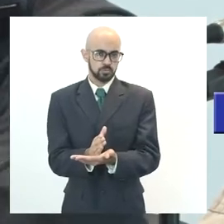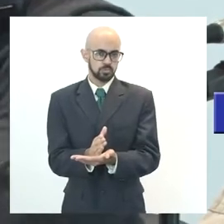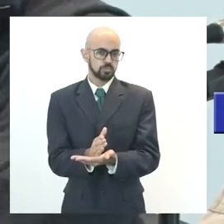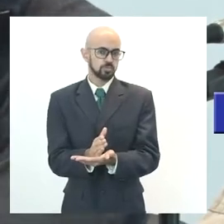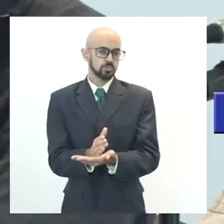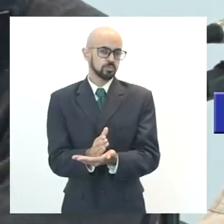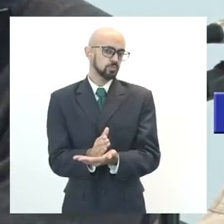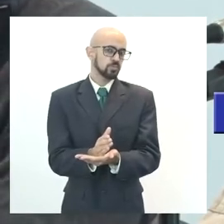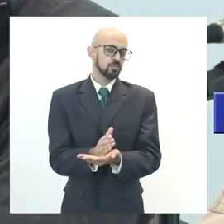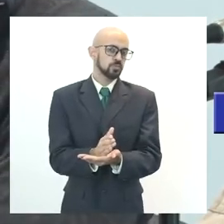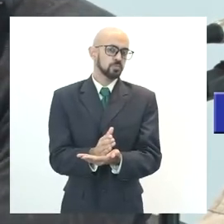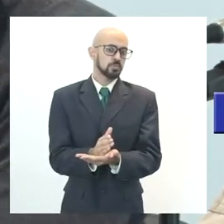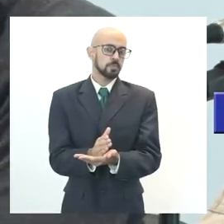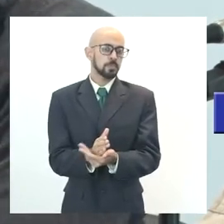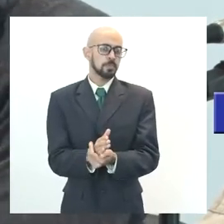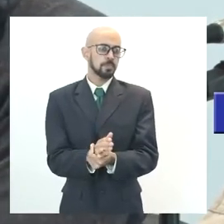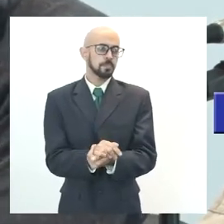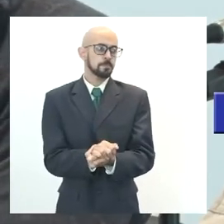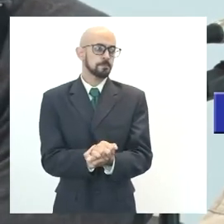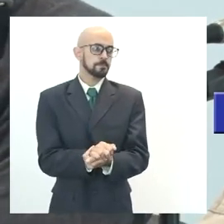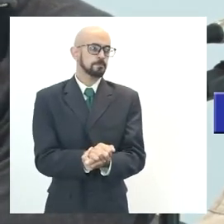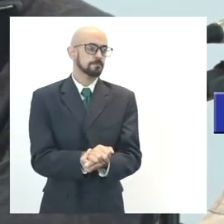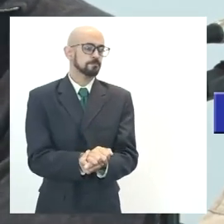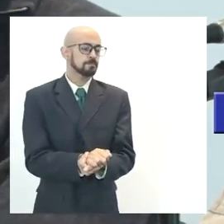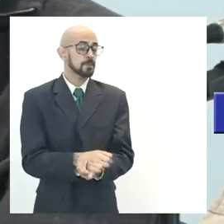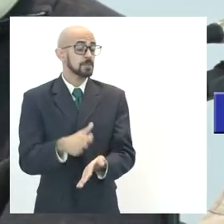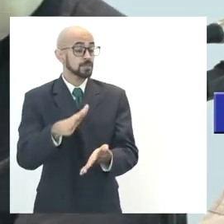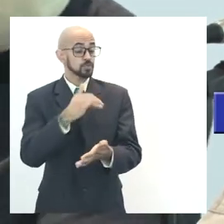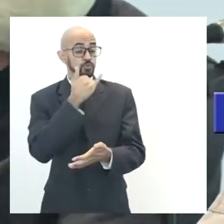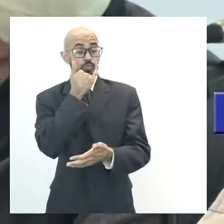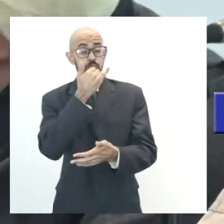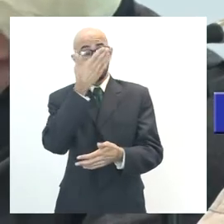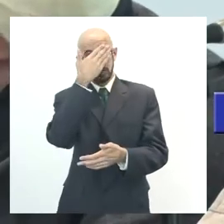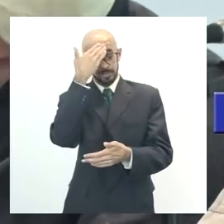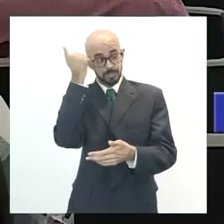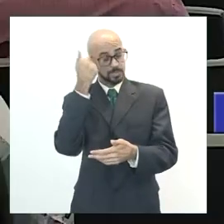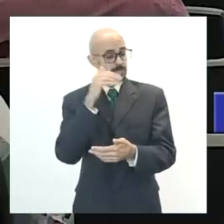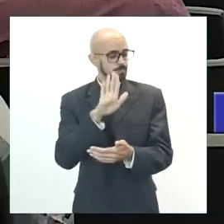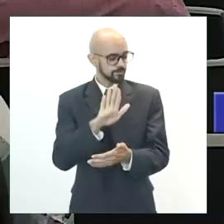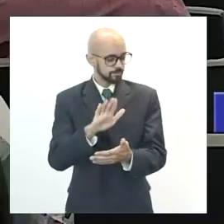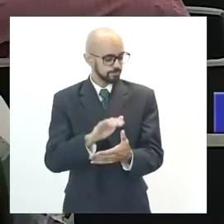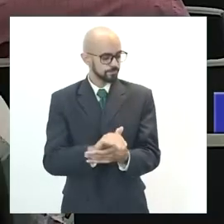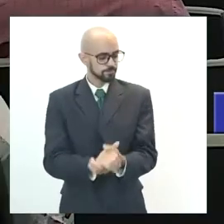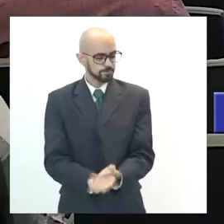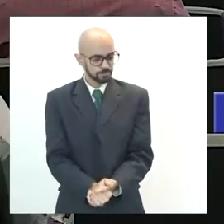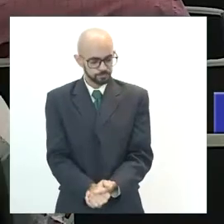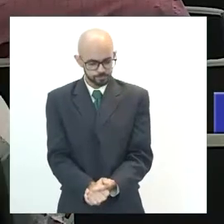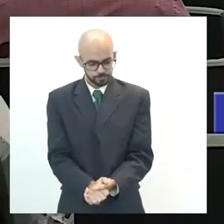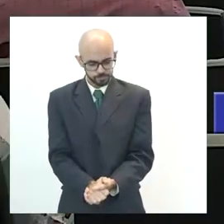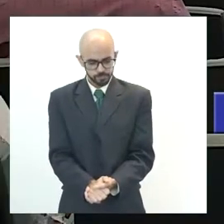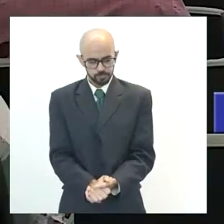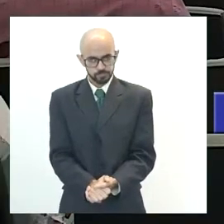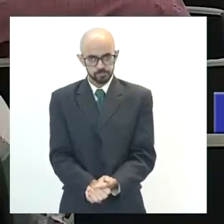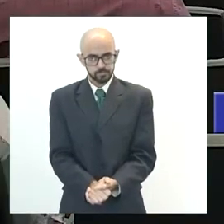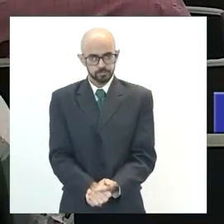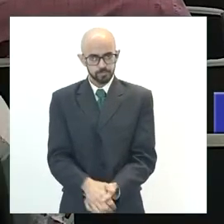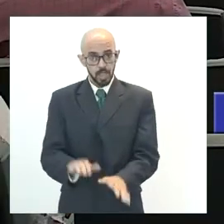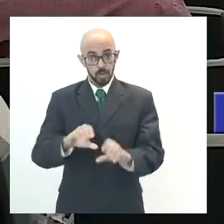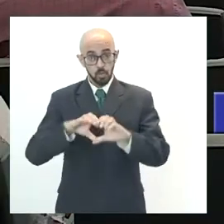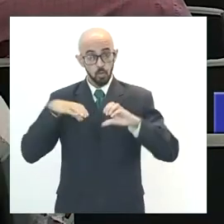e como é que é a de um branco não não é a